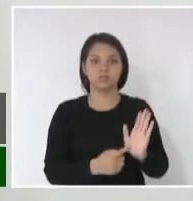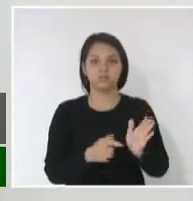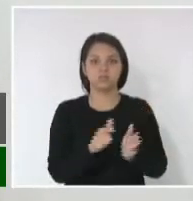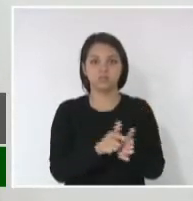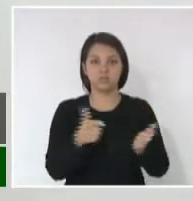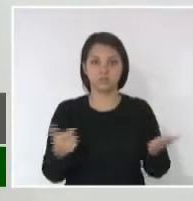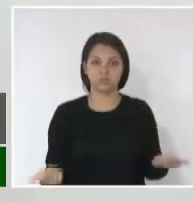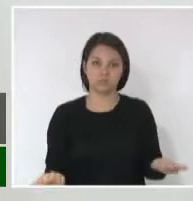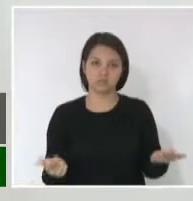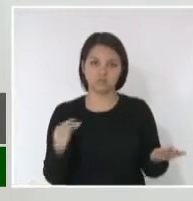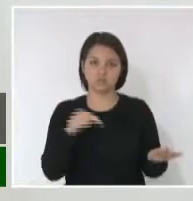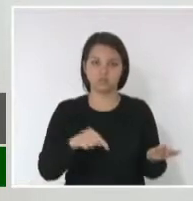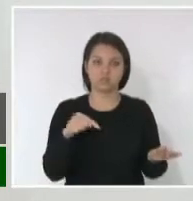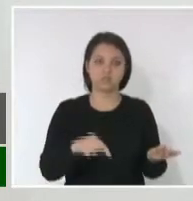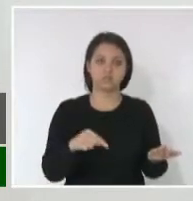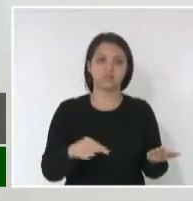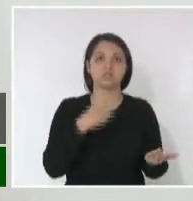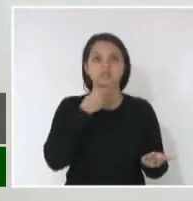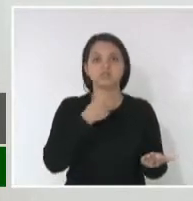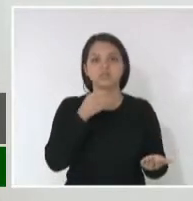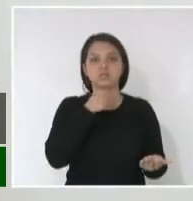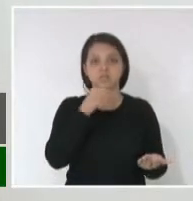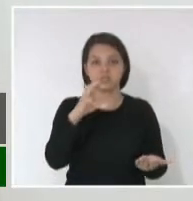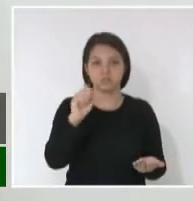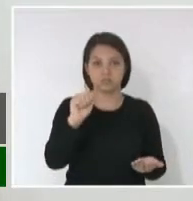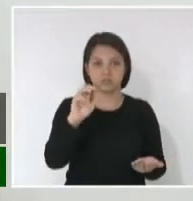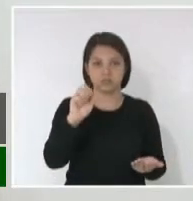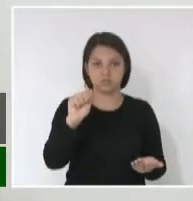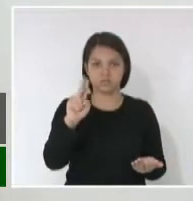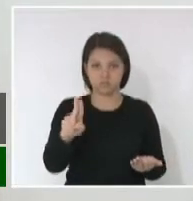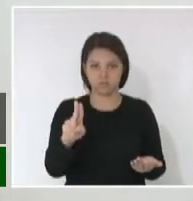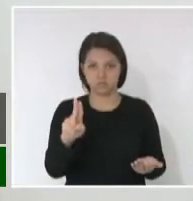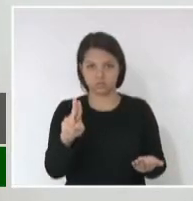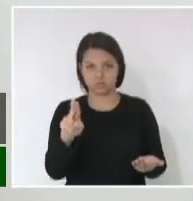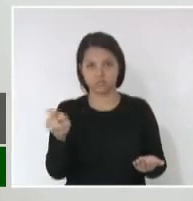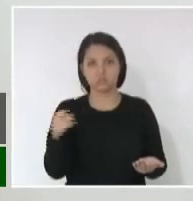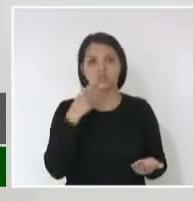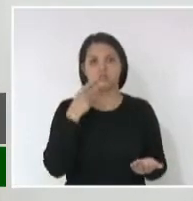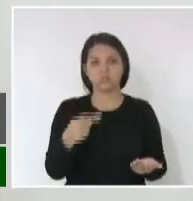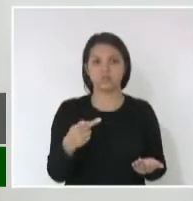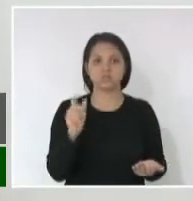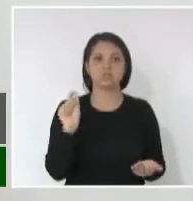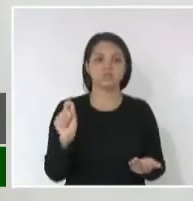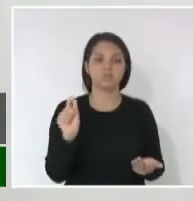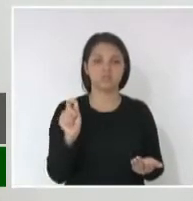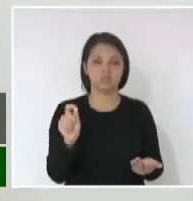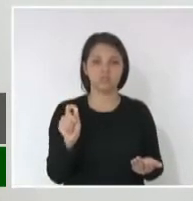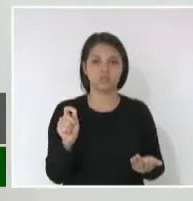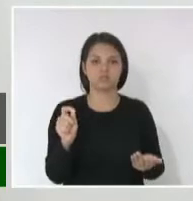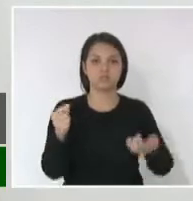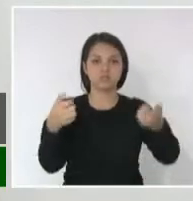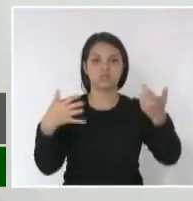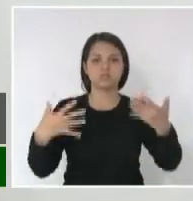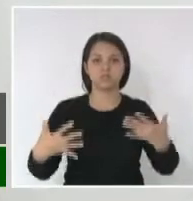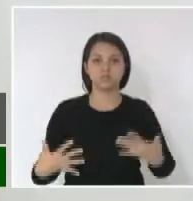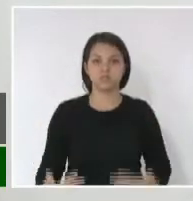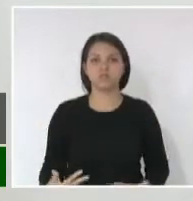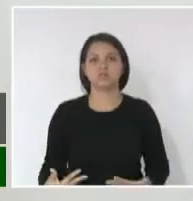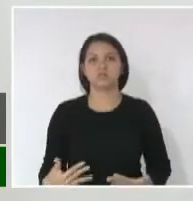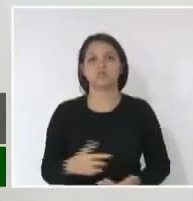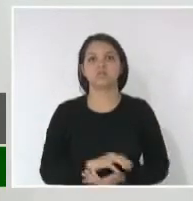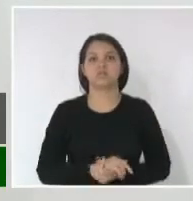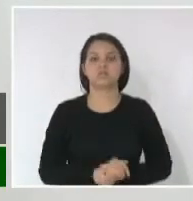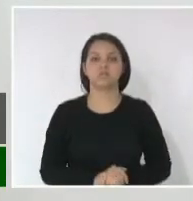coluna do Cacau Menezes, coluna social do Cacau Menezes, colocando que